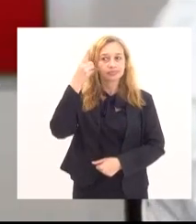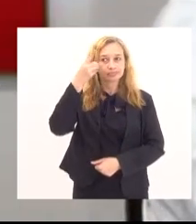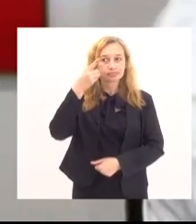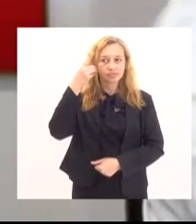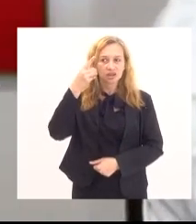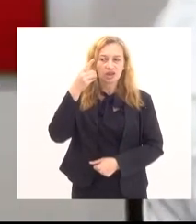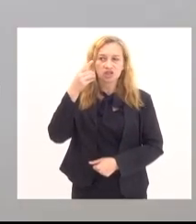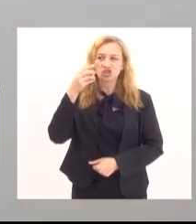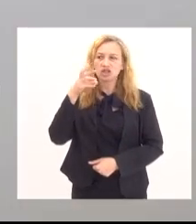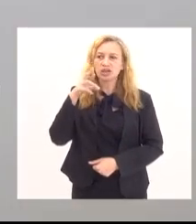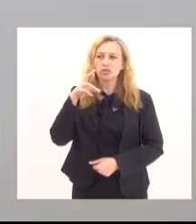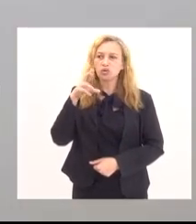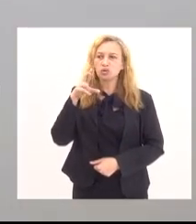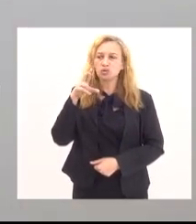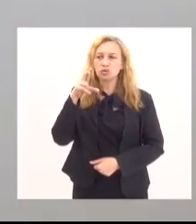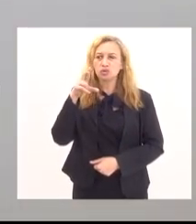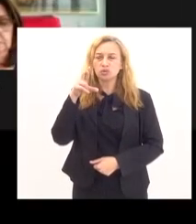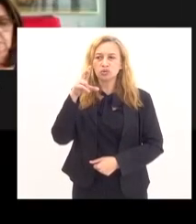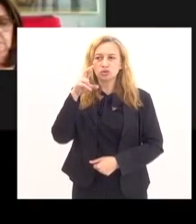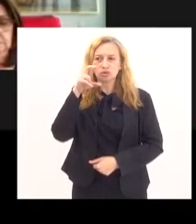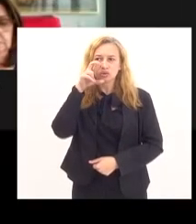Reis.